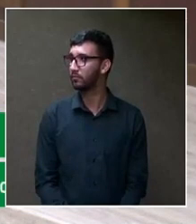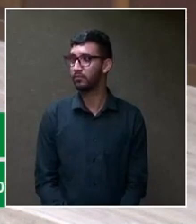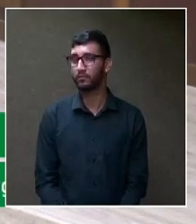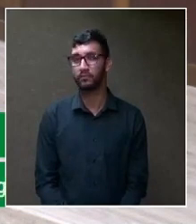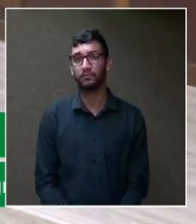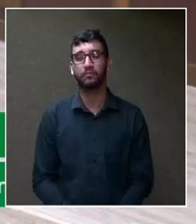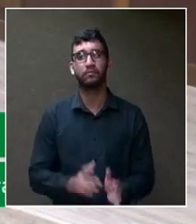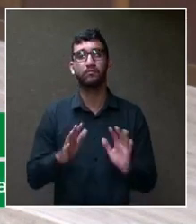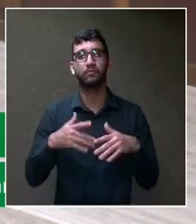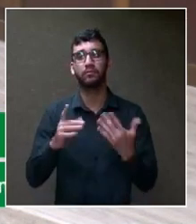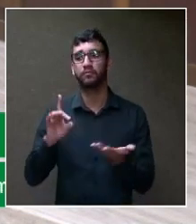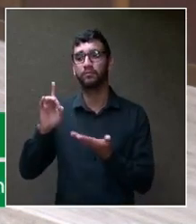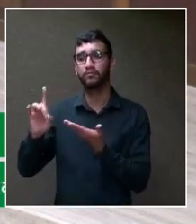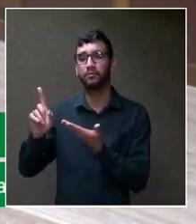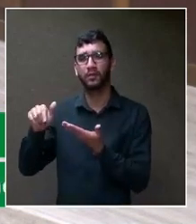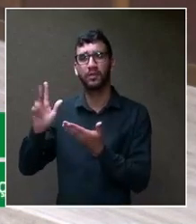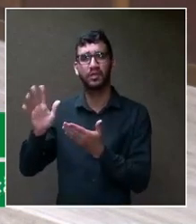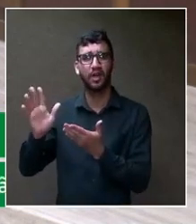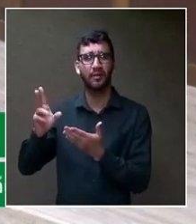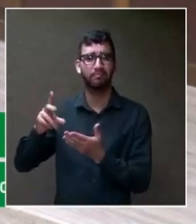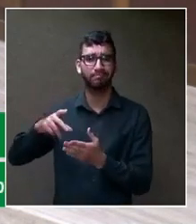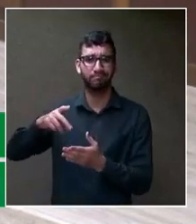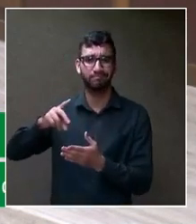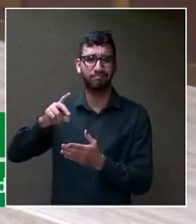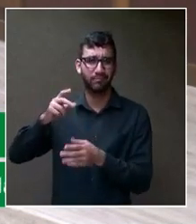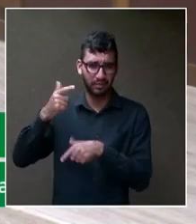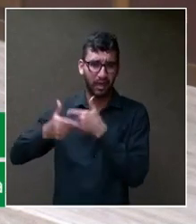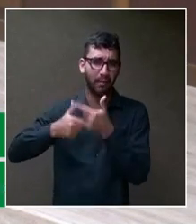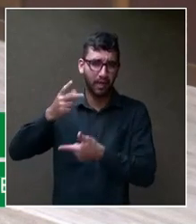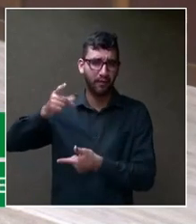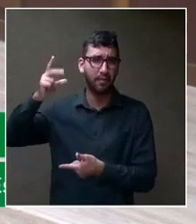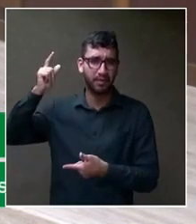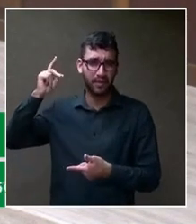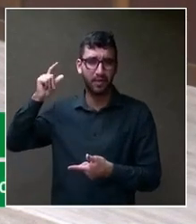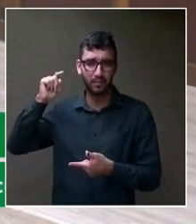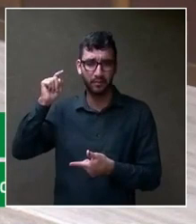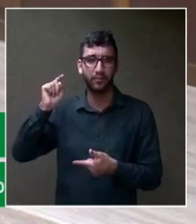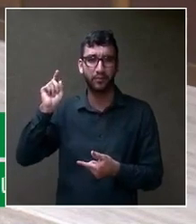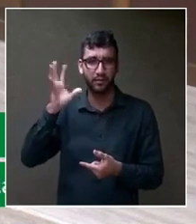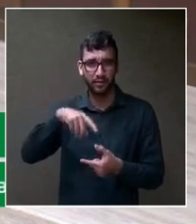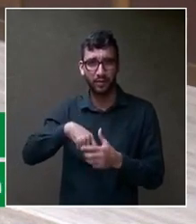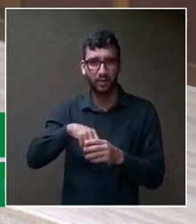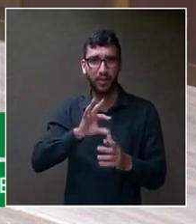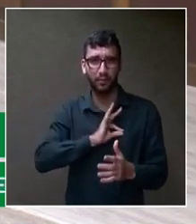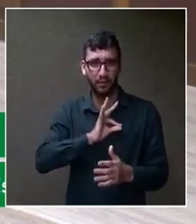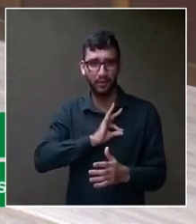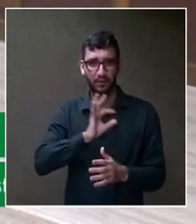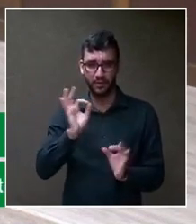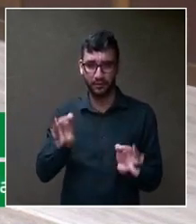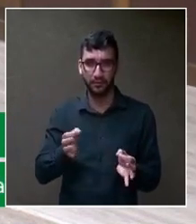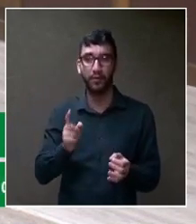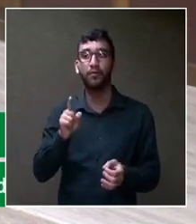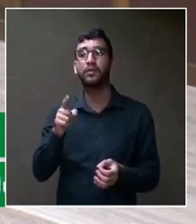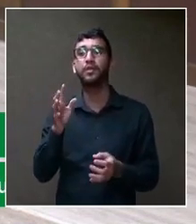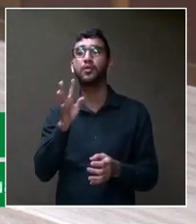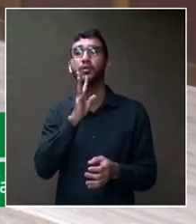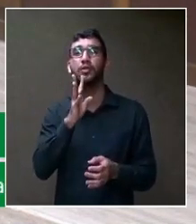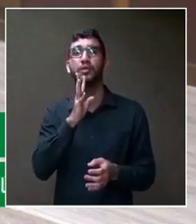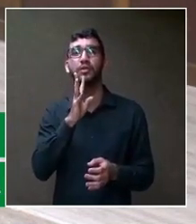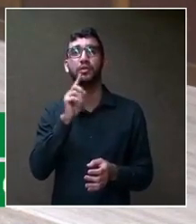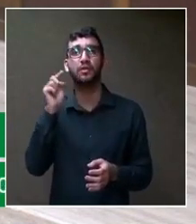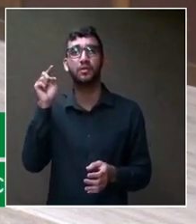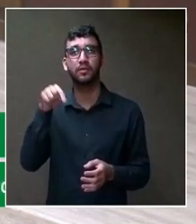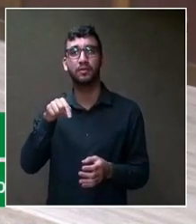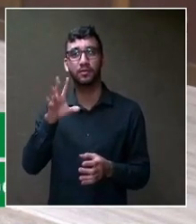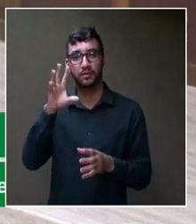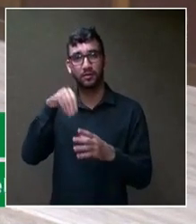Então, a Emily era mais antiga na corporação, sim, que a senhora? Sim, sim. Ah, tá. E vocês se conheceram na